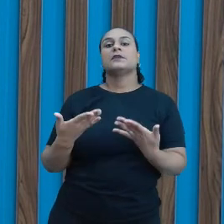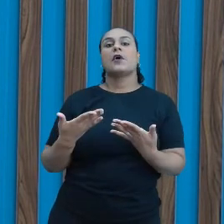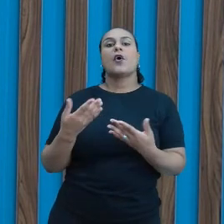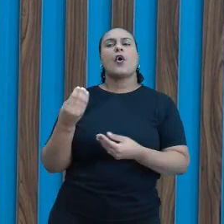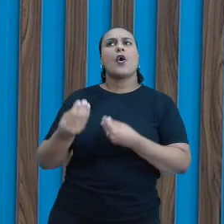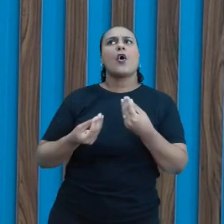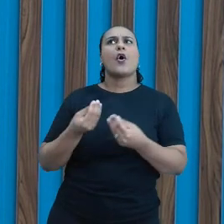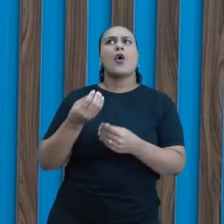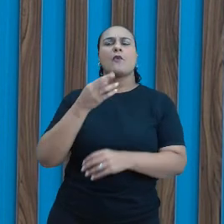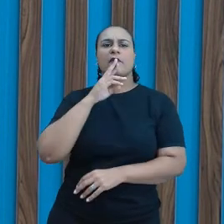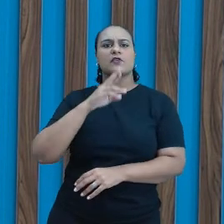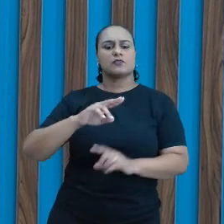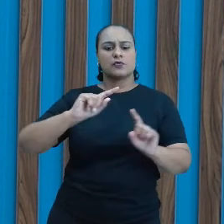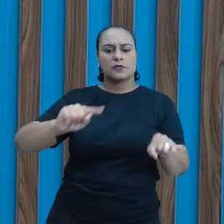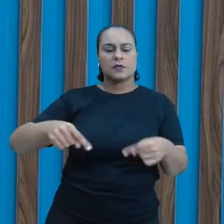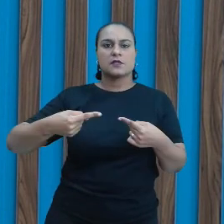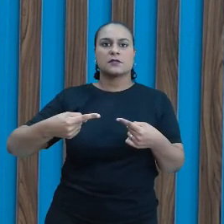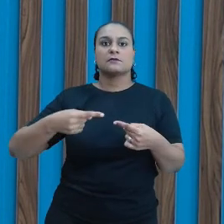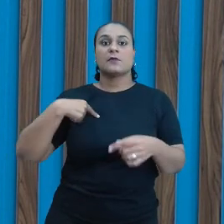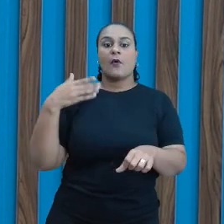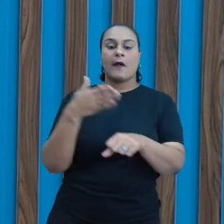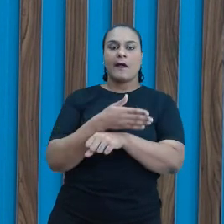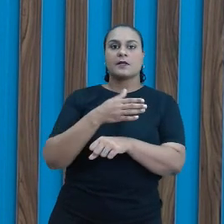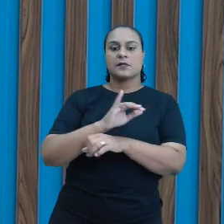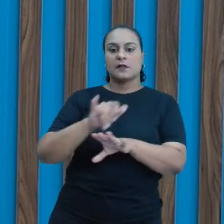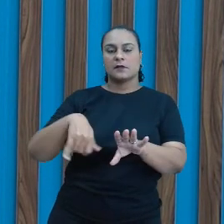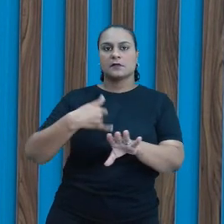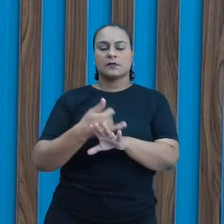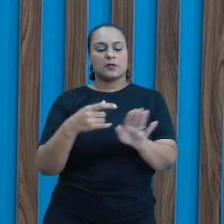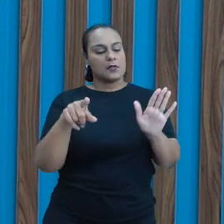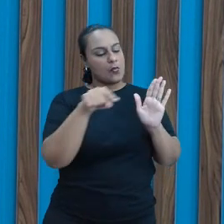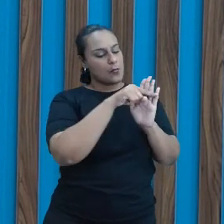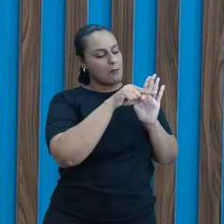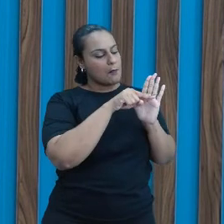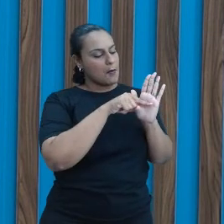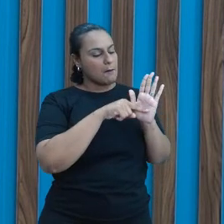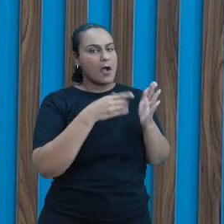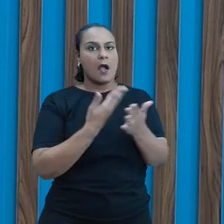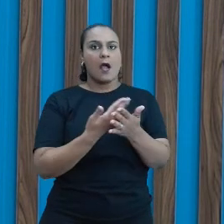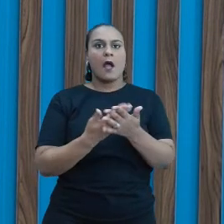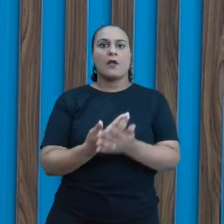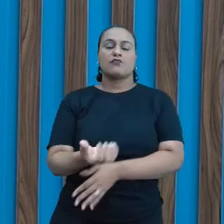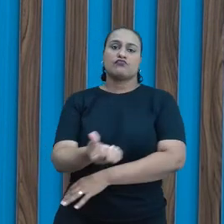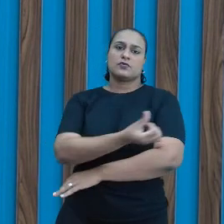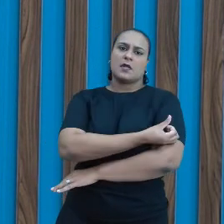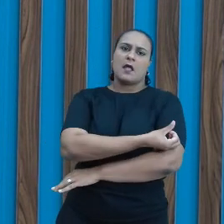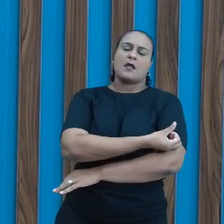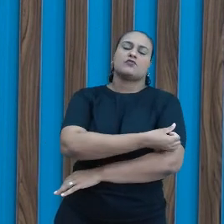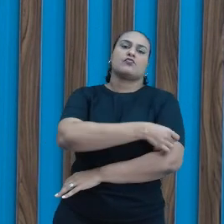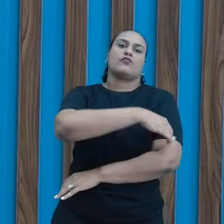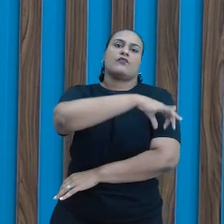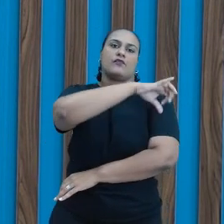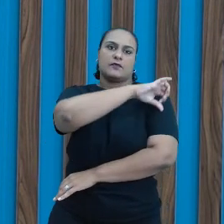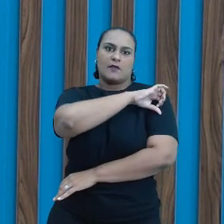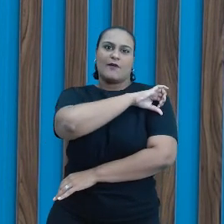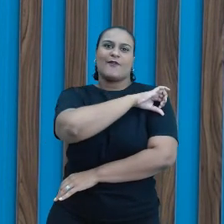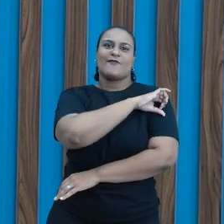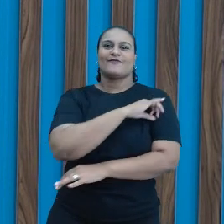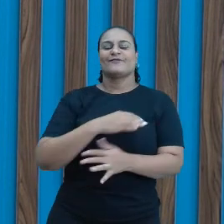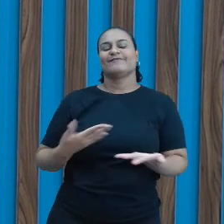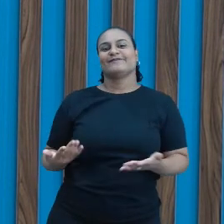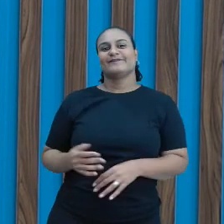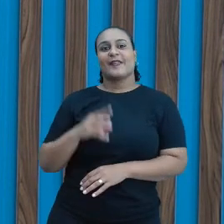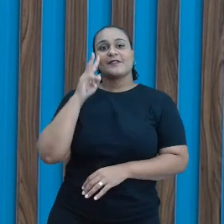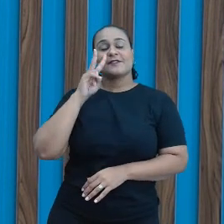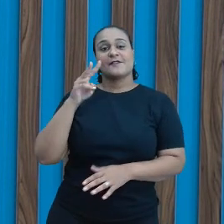dá uma olhadinha lá na playlist, nas aulas em que a gente fala sobre essas transformações, e aí você vai conseguir tirar de letra, tá certo? A gente se vê numa próxima